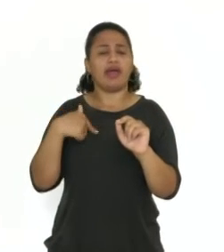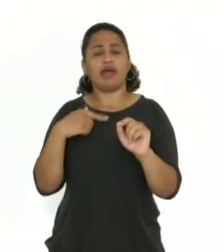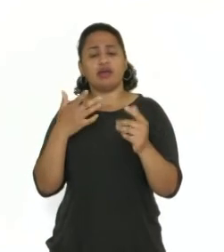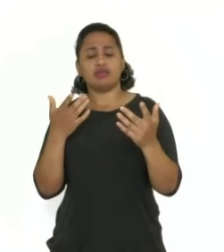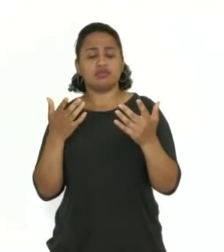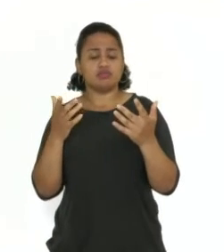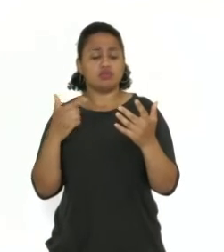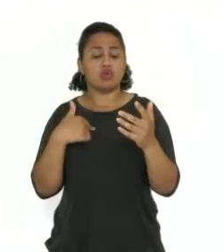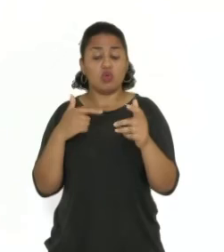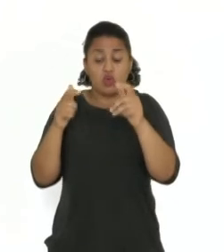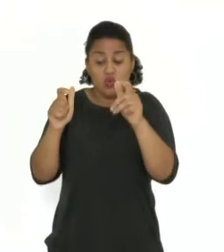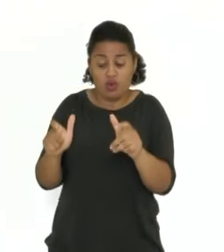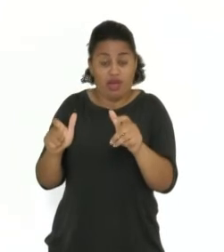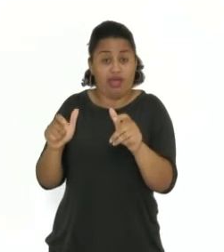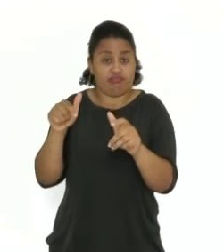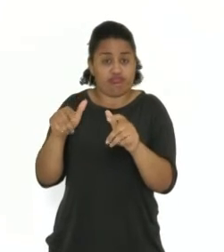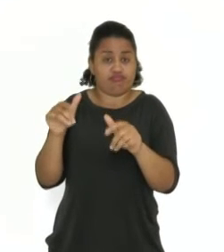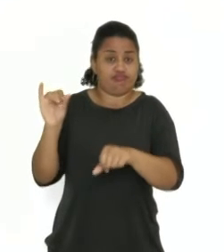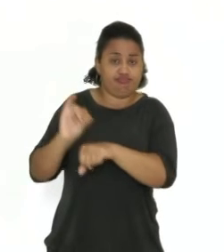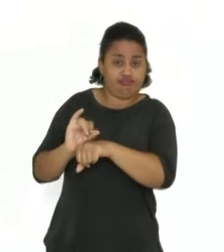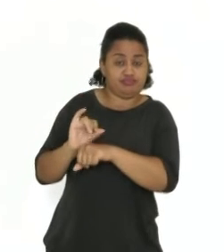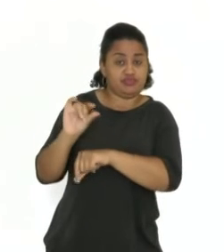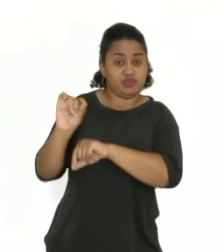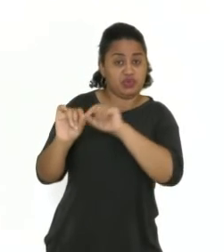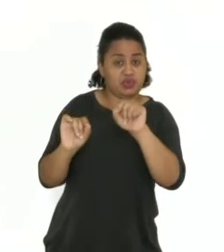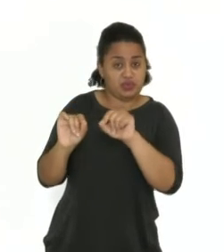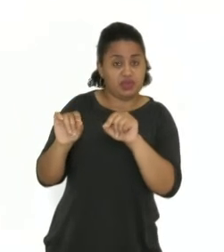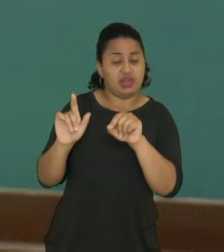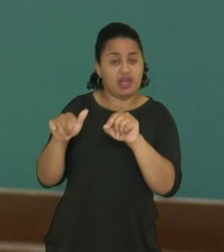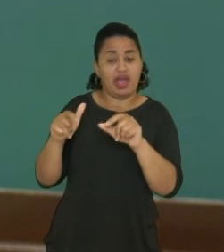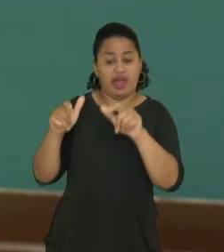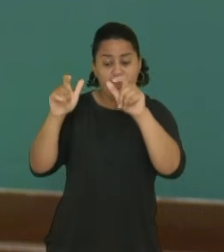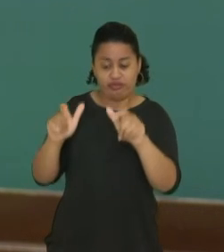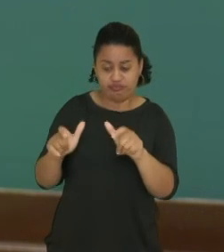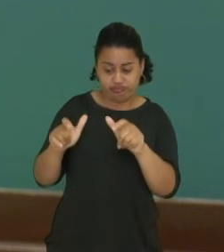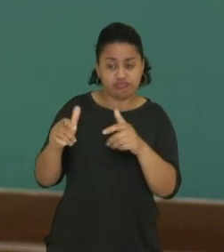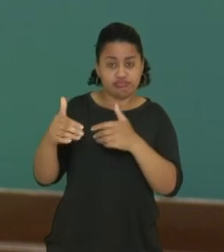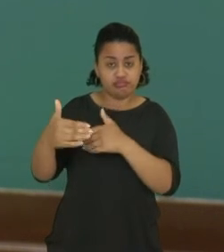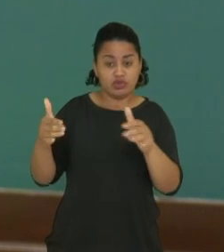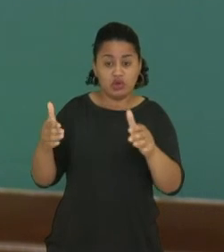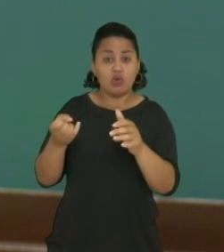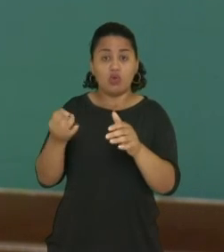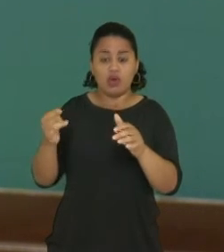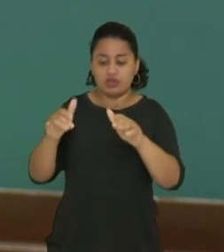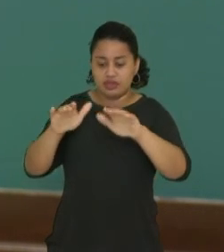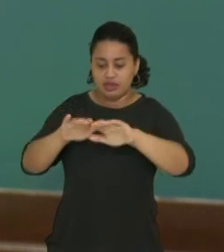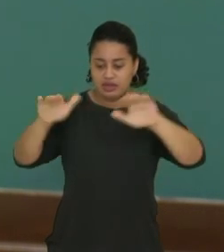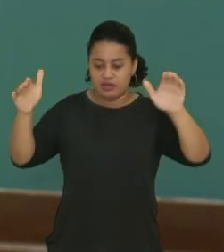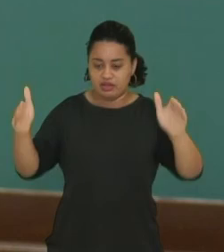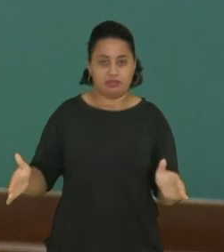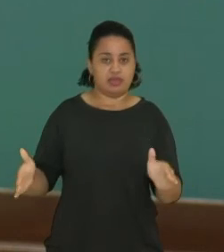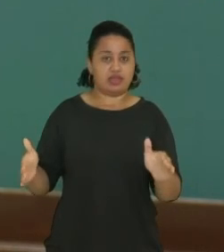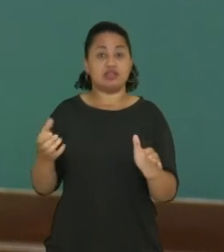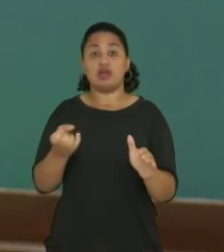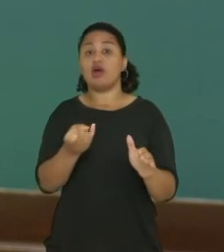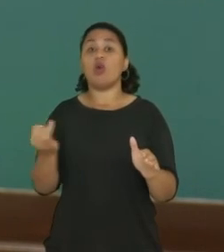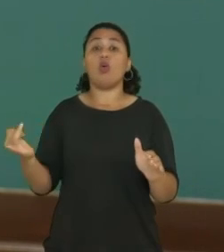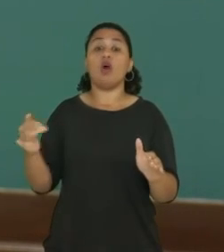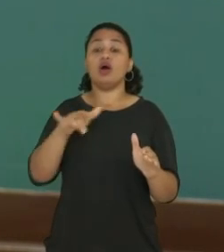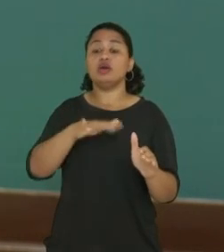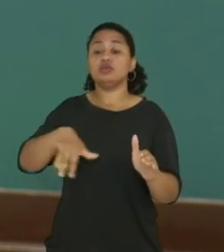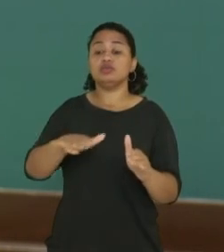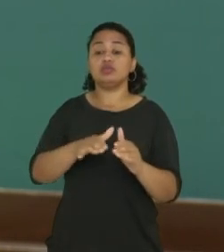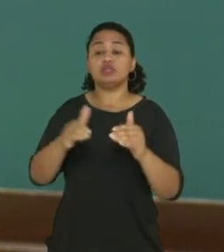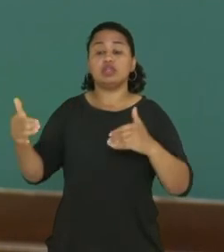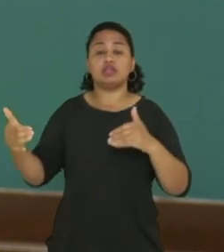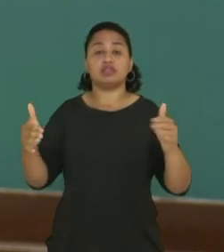ao local que esse objeto está. Ou seja, o que quer dizer? O espaço que ele está ocupando. Ele está na mesa? Que espaço que ele ocupa naquela